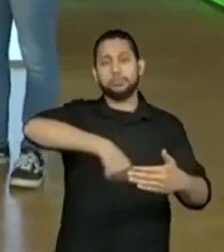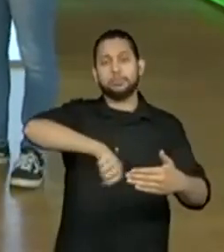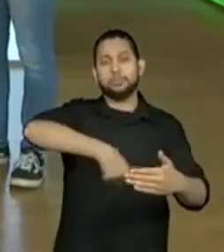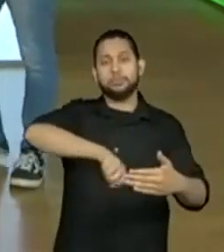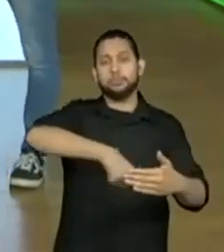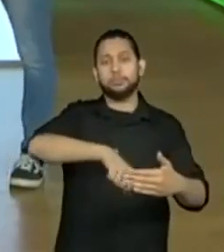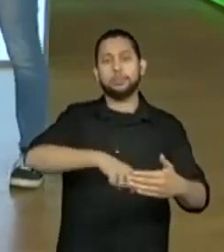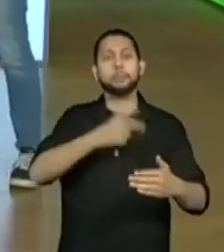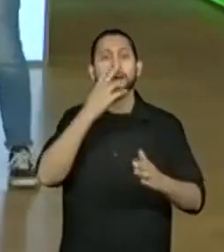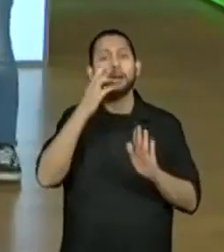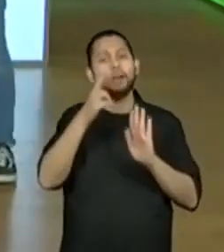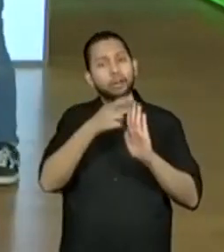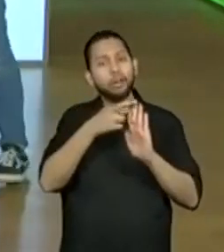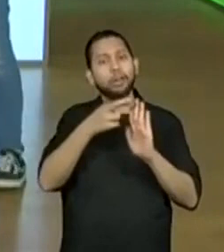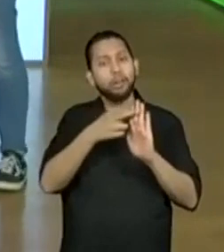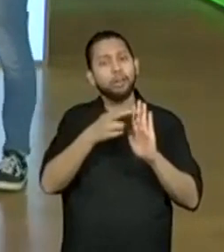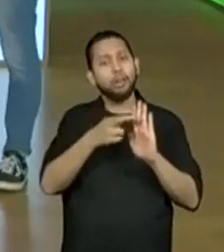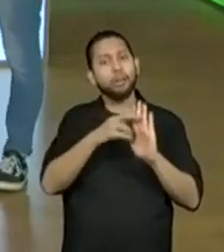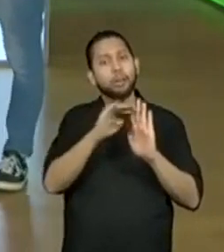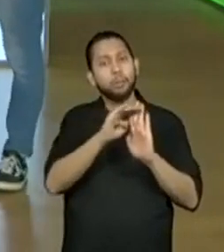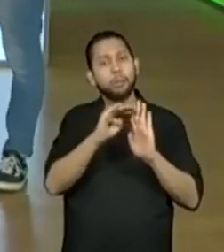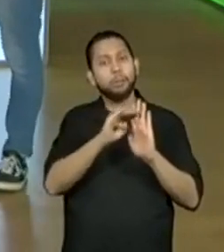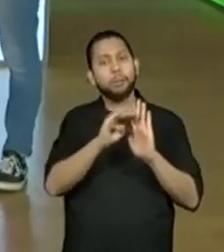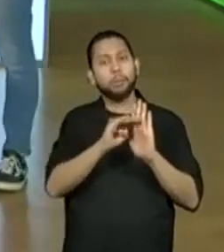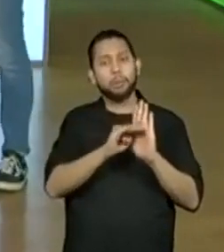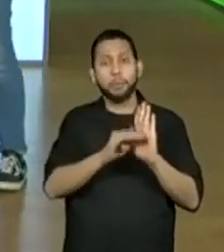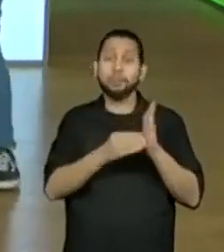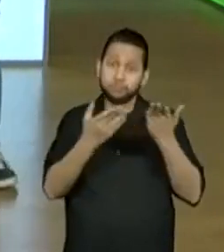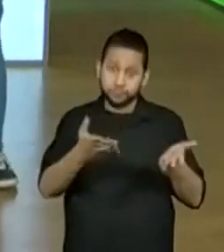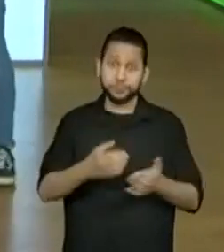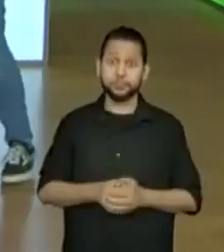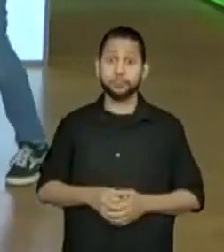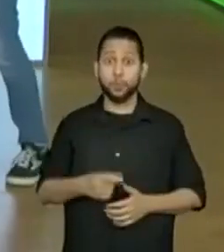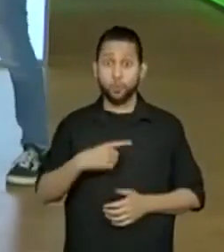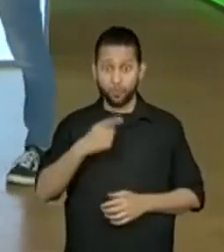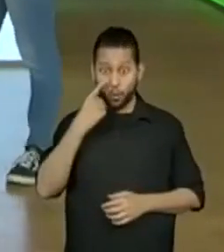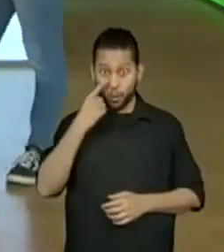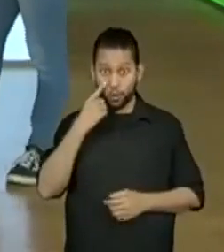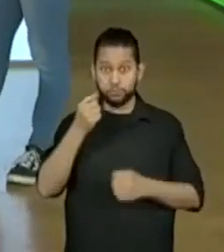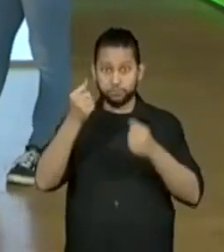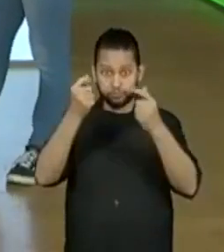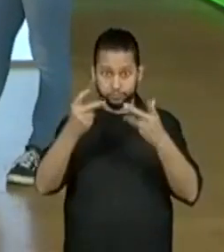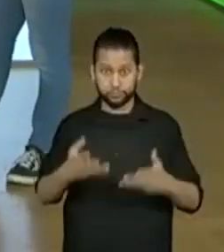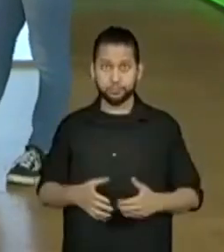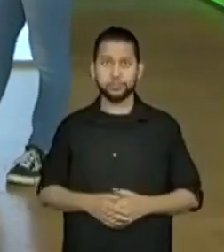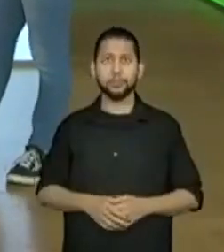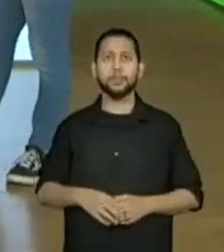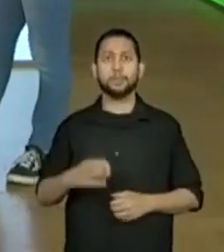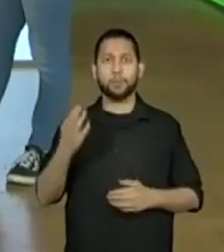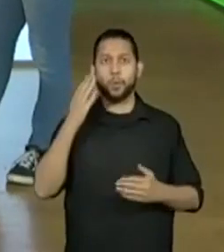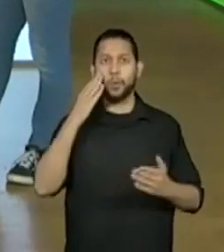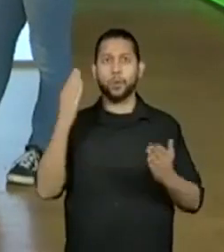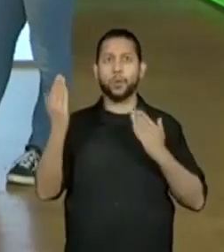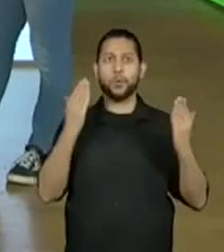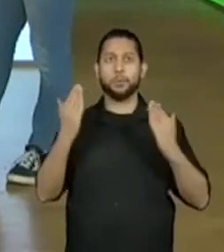outra coisa também. Você quer saber o quê? Sim. Vou mostrar agora. Olha o que você pode comparar.